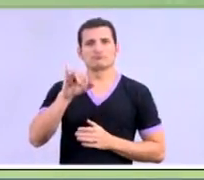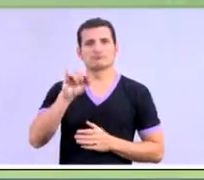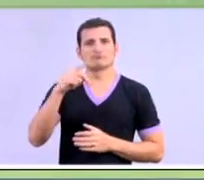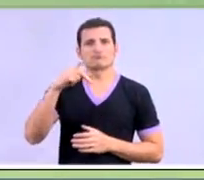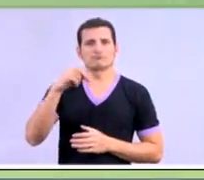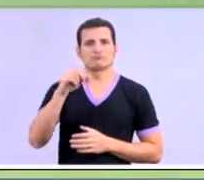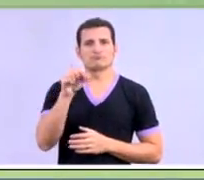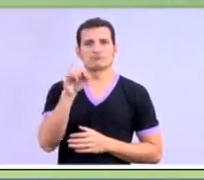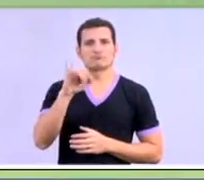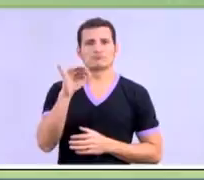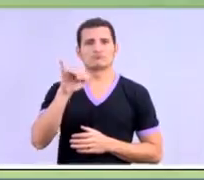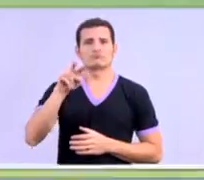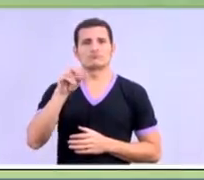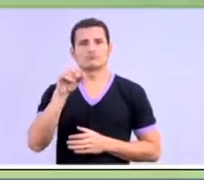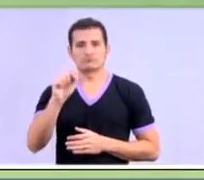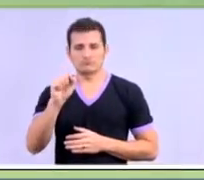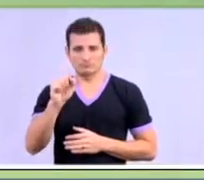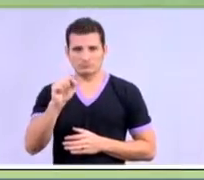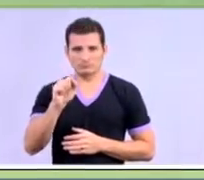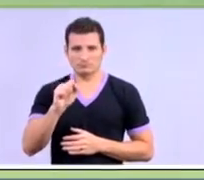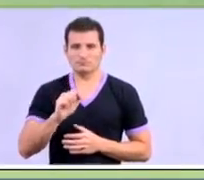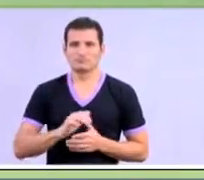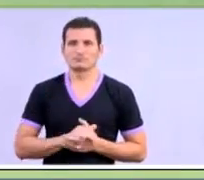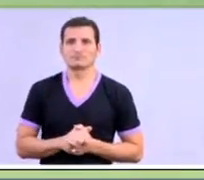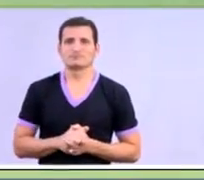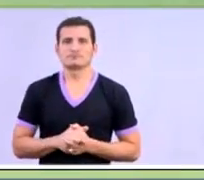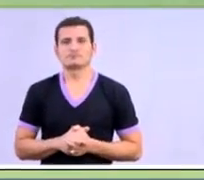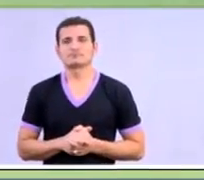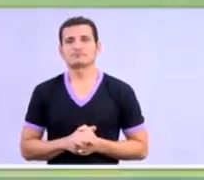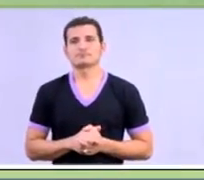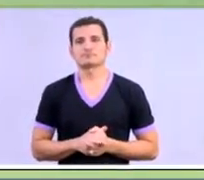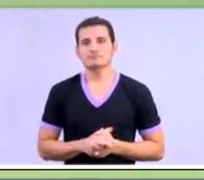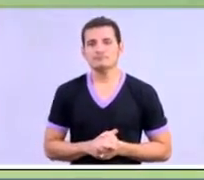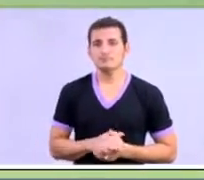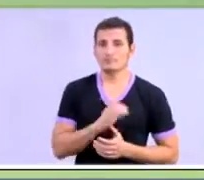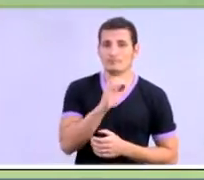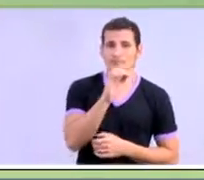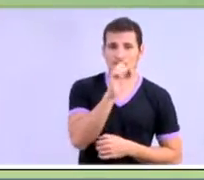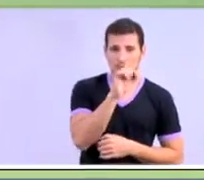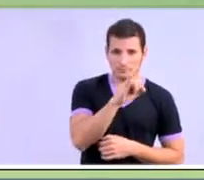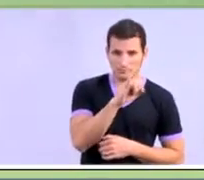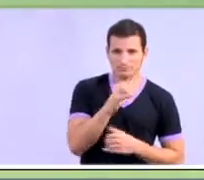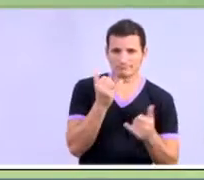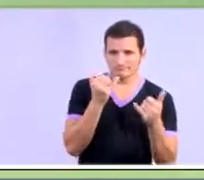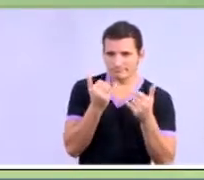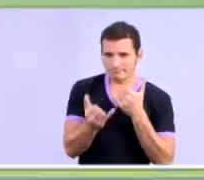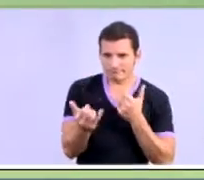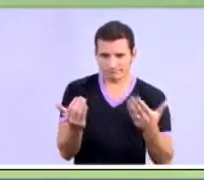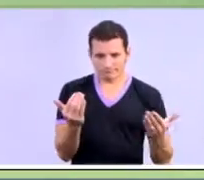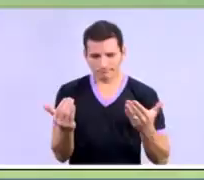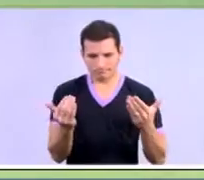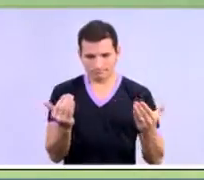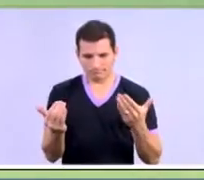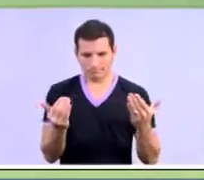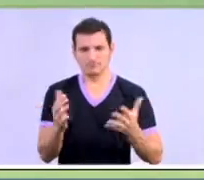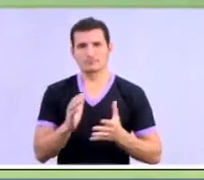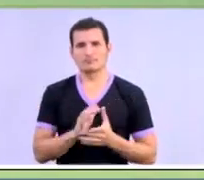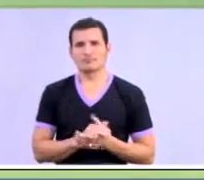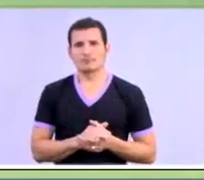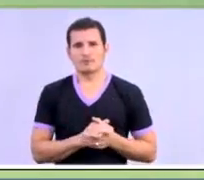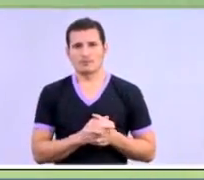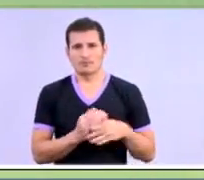que compõem a rede. A gente já viu algo parecido com isso no modelo OSI, não é? A camada